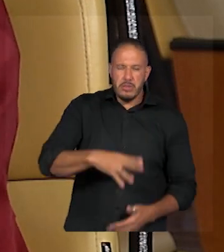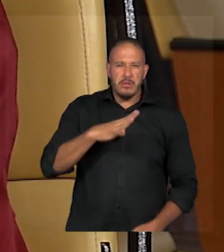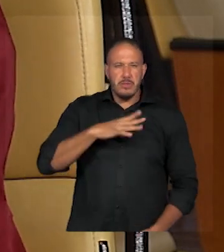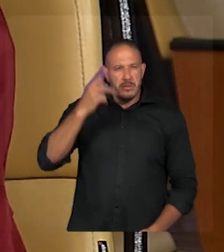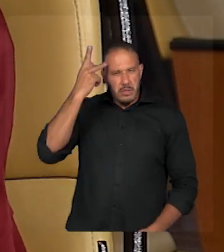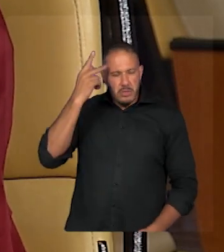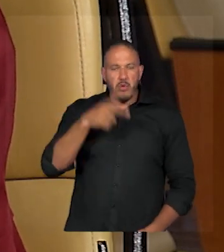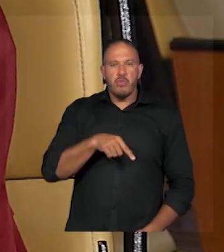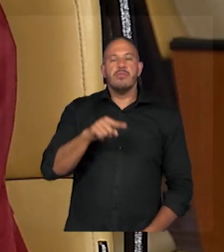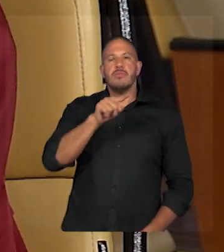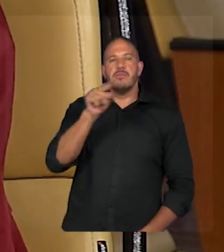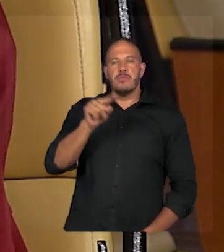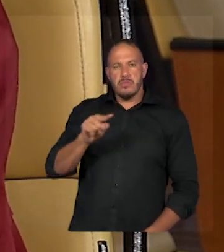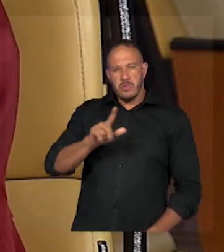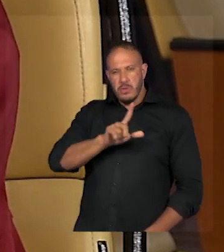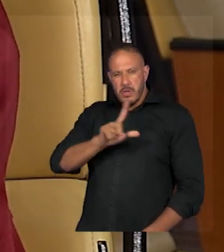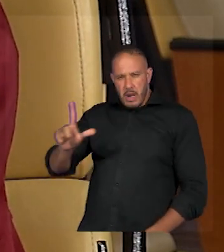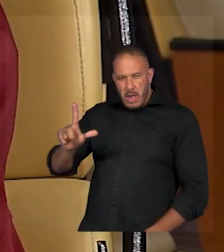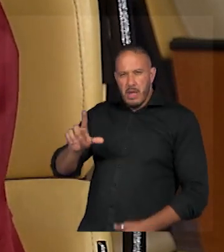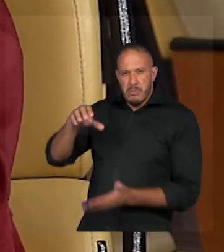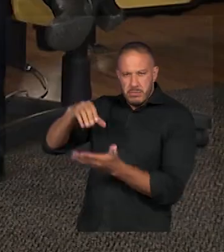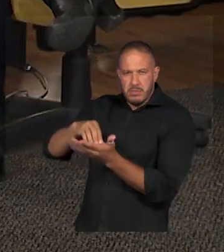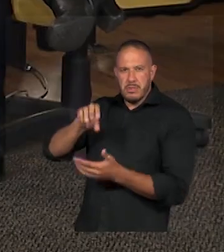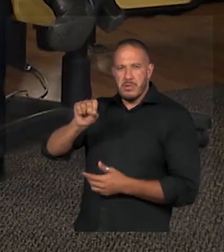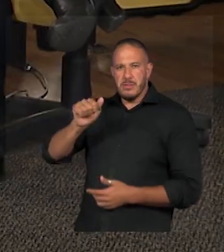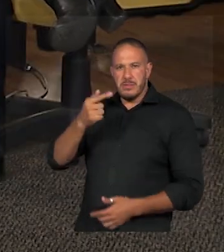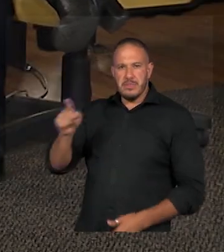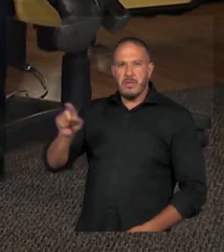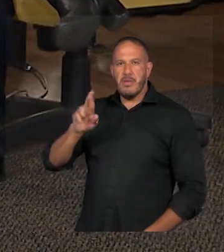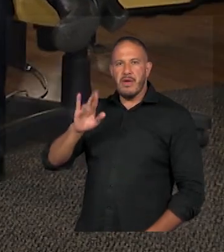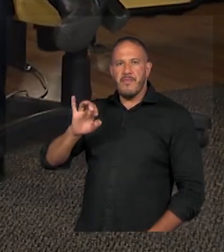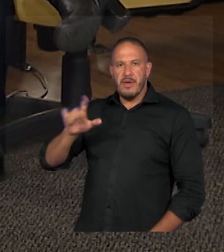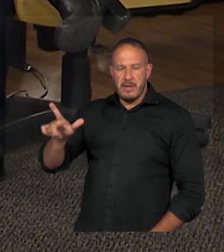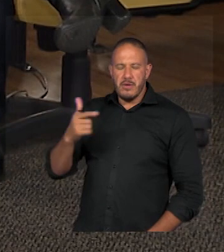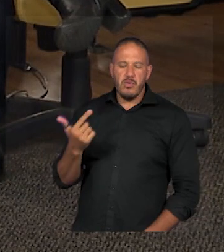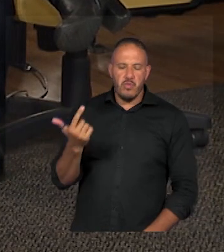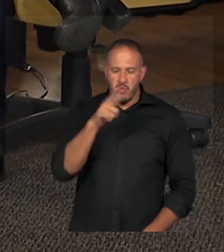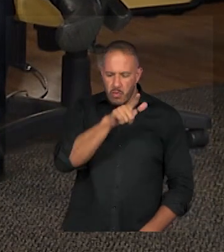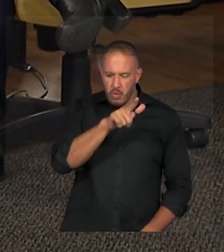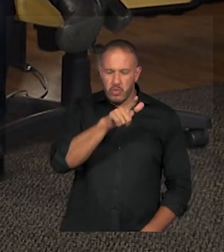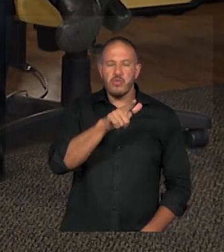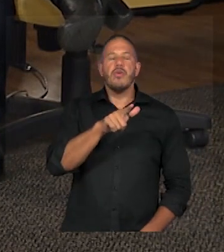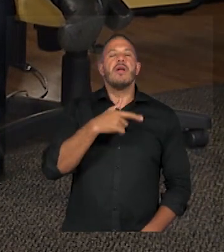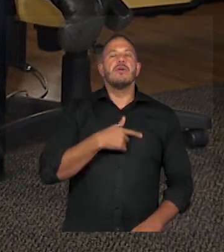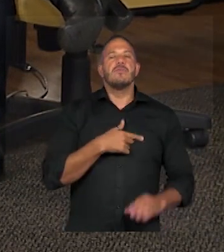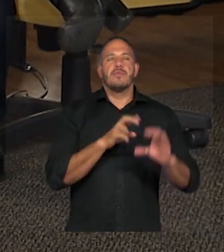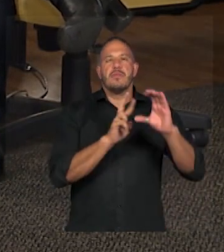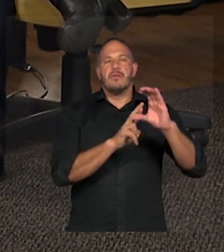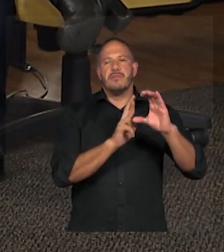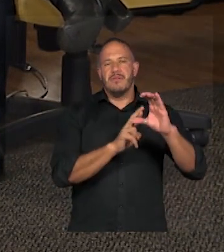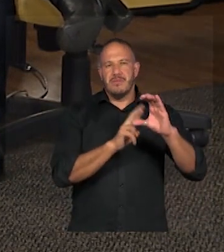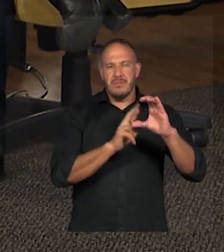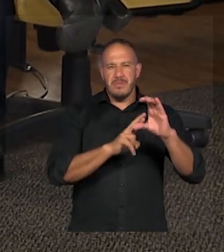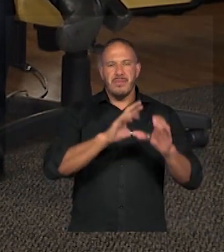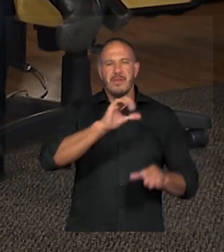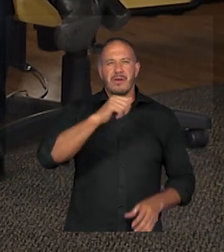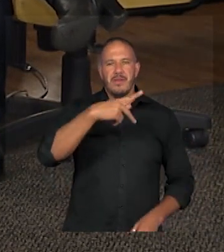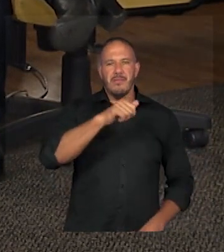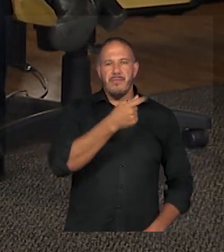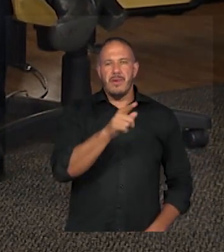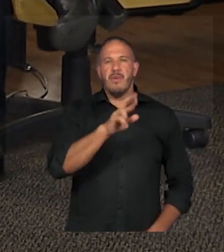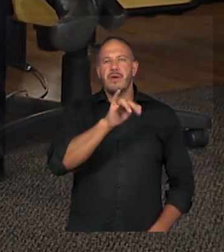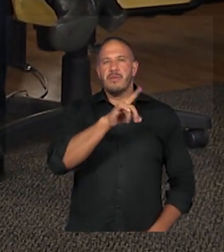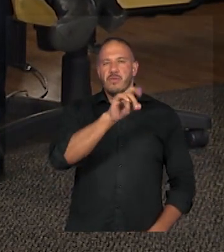no extremo leste, no Parque São Rafael, e um no Capão Redondo, né? Com todas